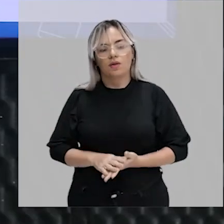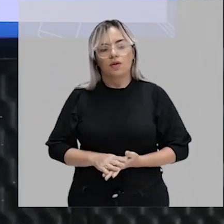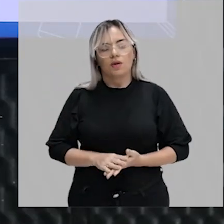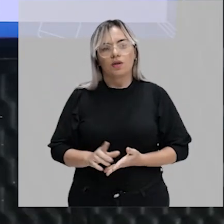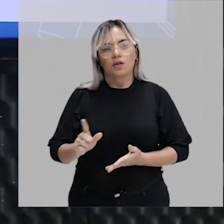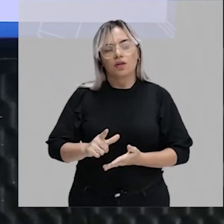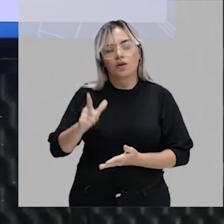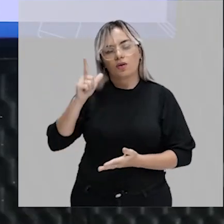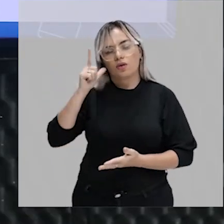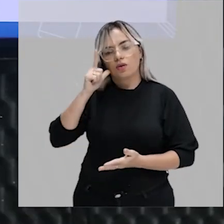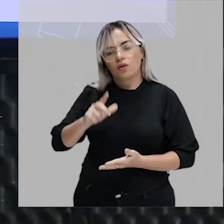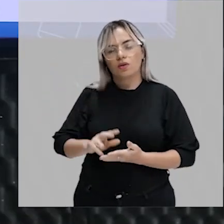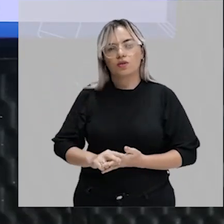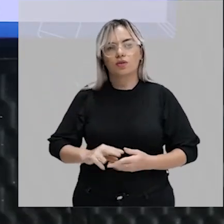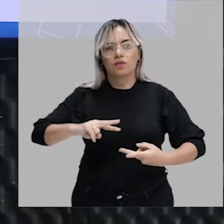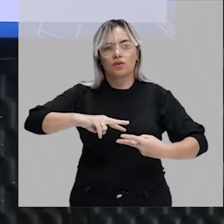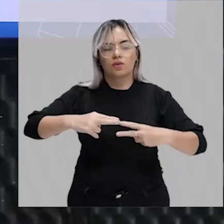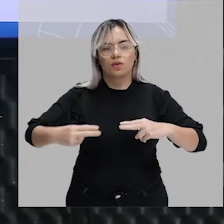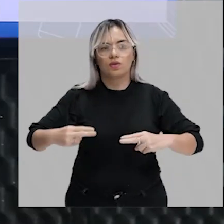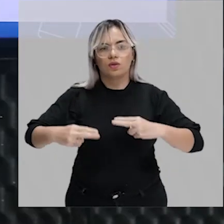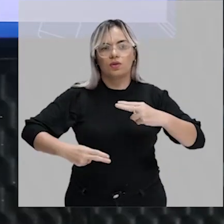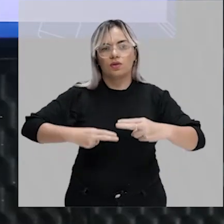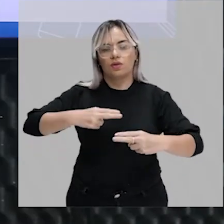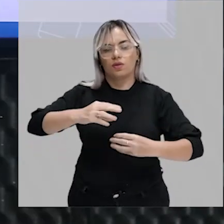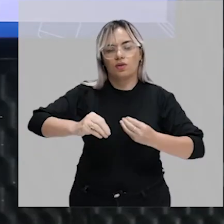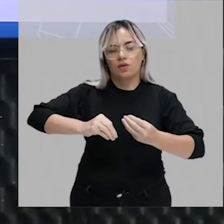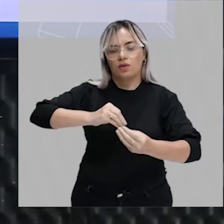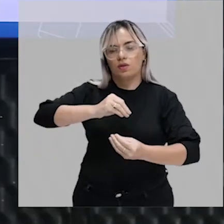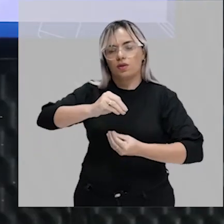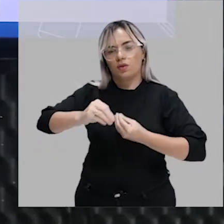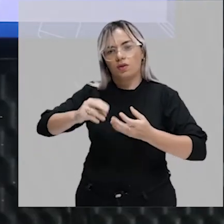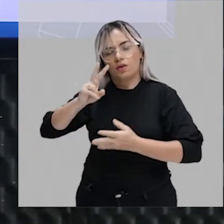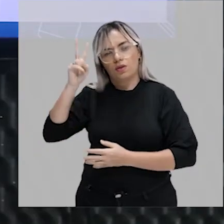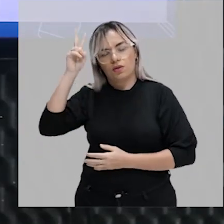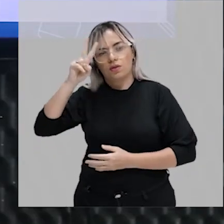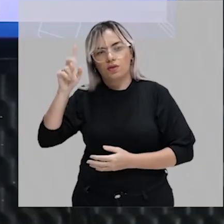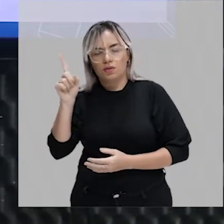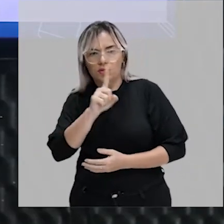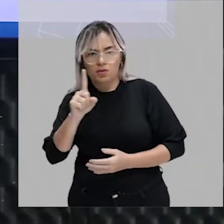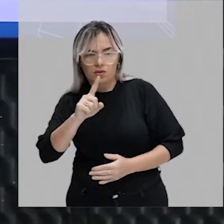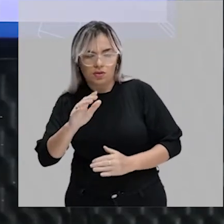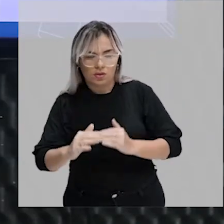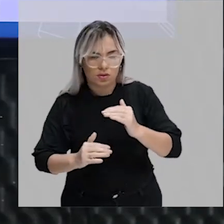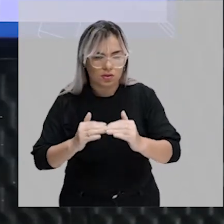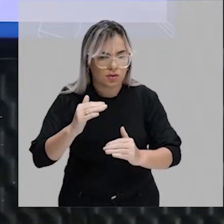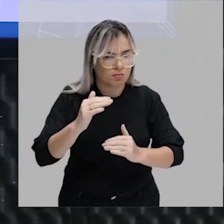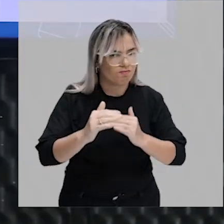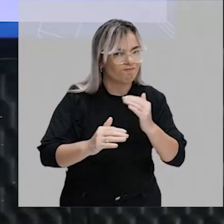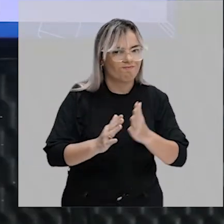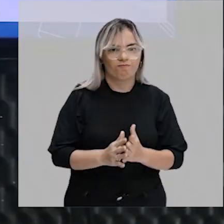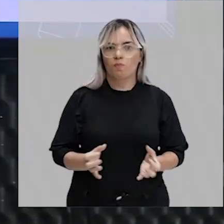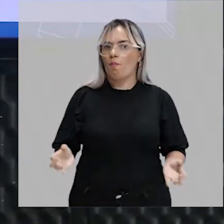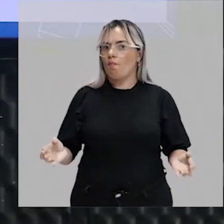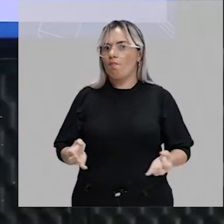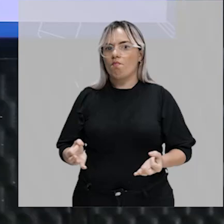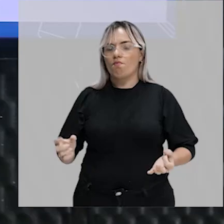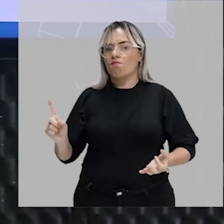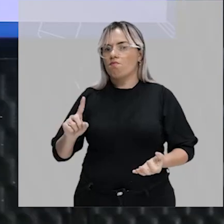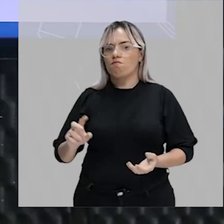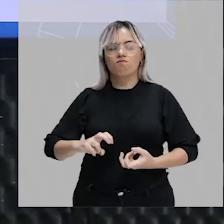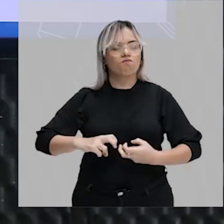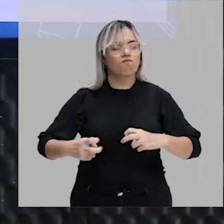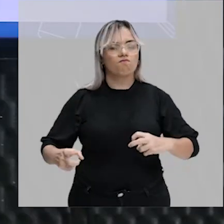do híbrido, a gente lembra que esses híbridos eles não vão se desenvolver de maneira nenhuma, tá?